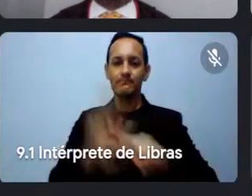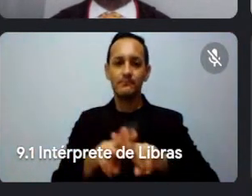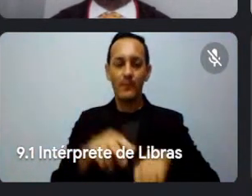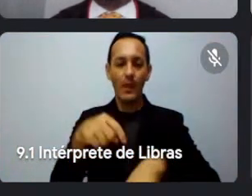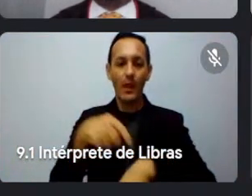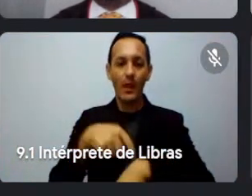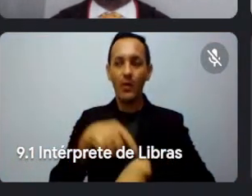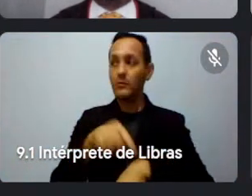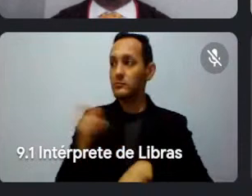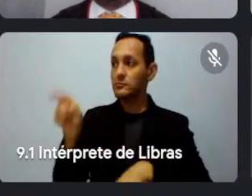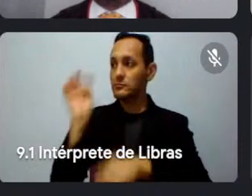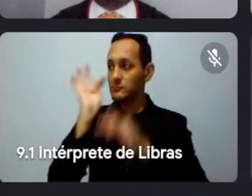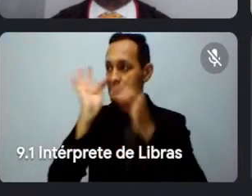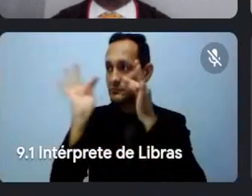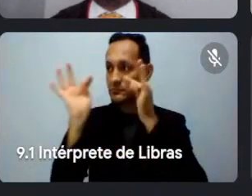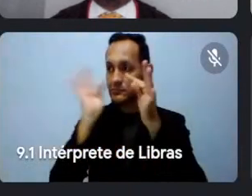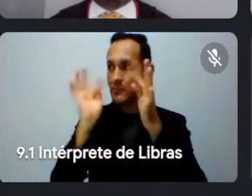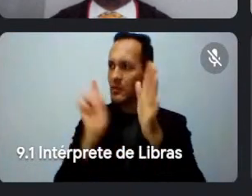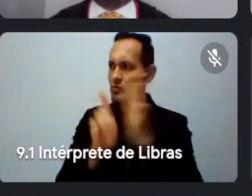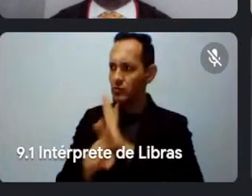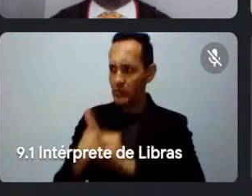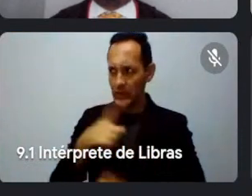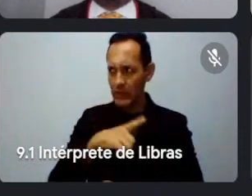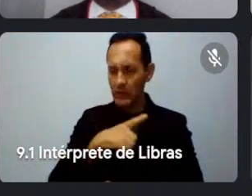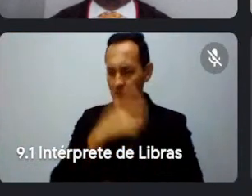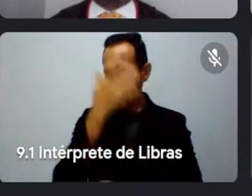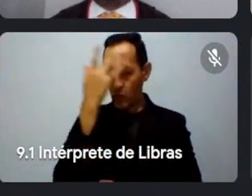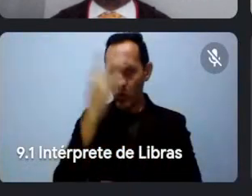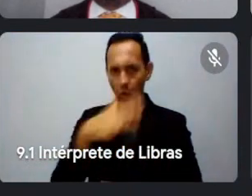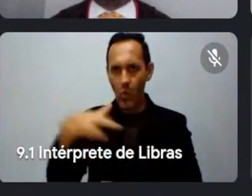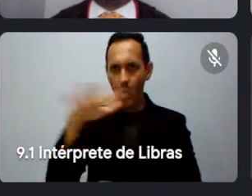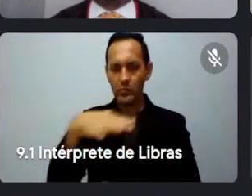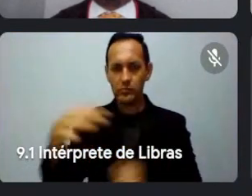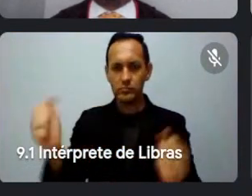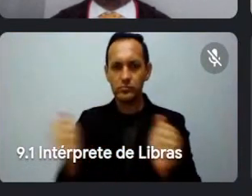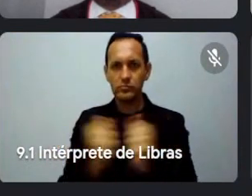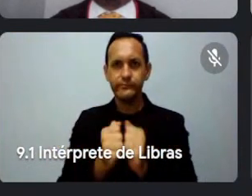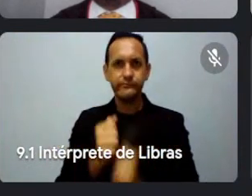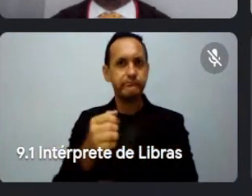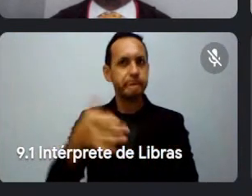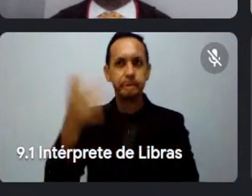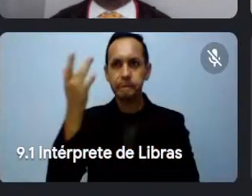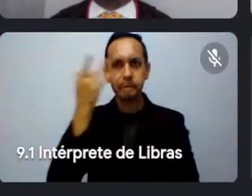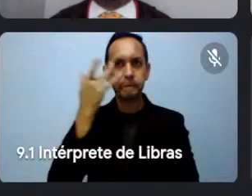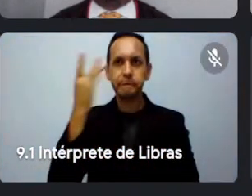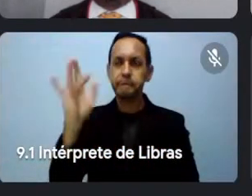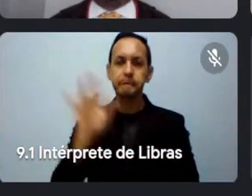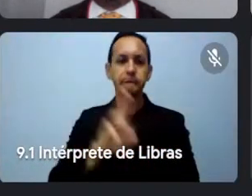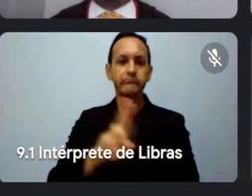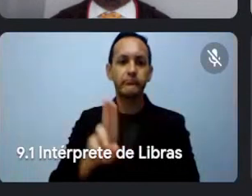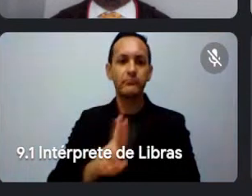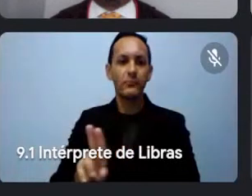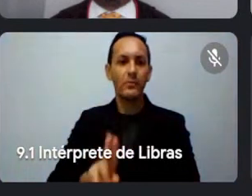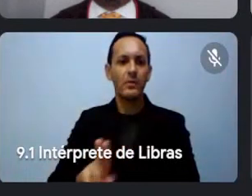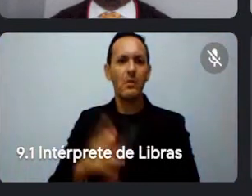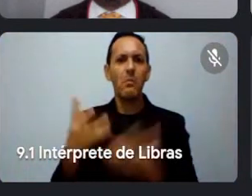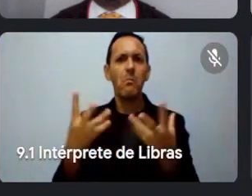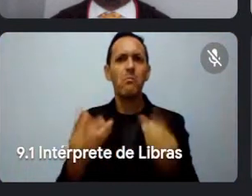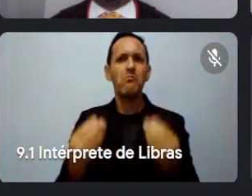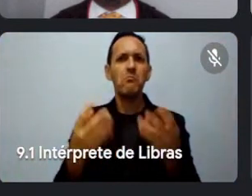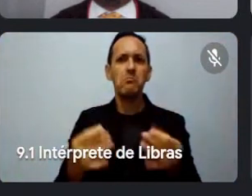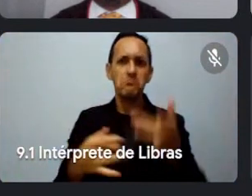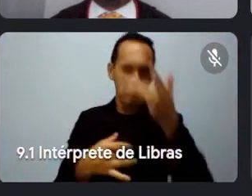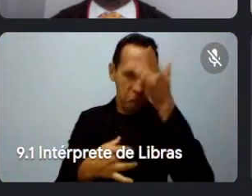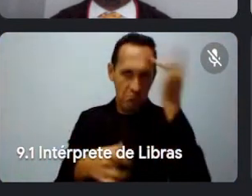questionada sobre a existência de pessoas durante opção e declarou que não sabia citar nomes mas tinha bastante gente